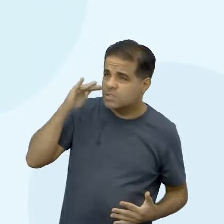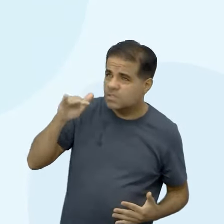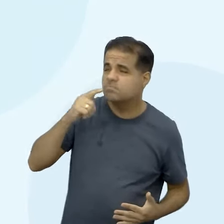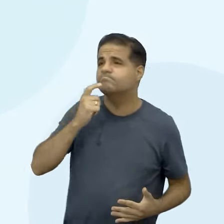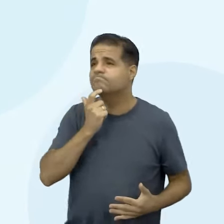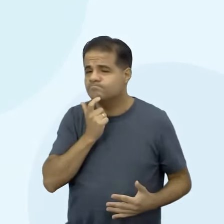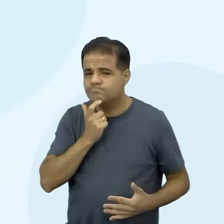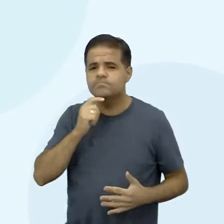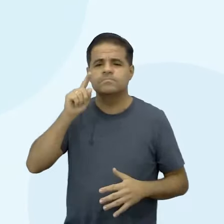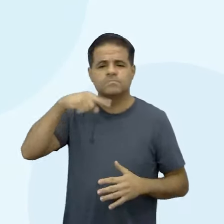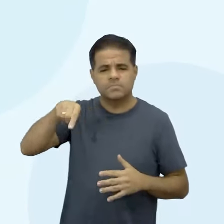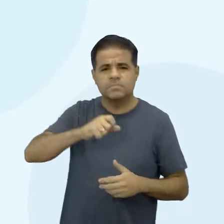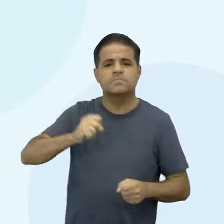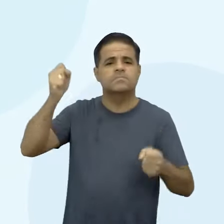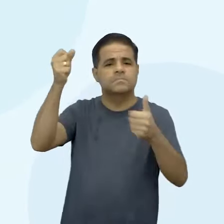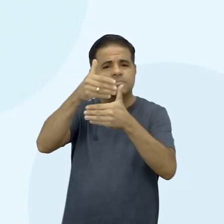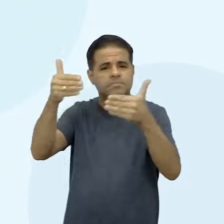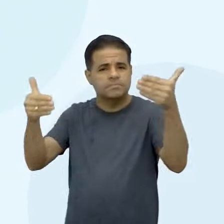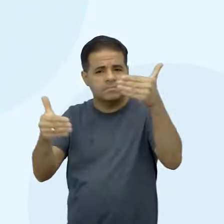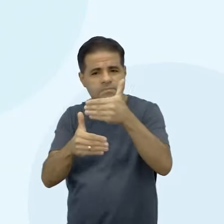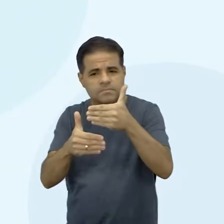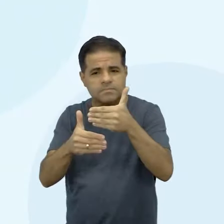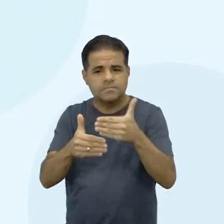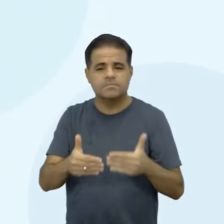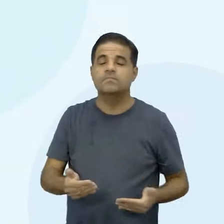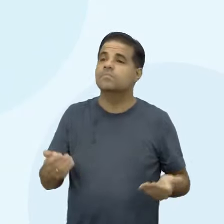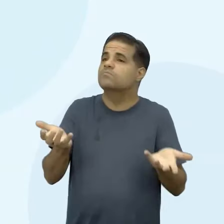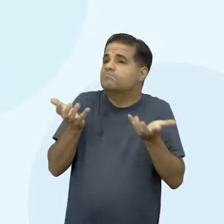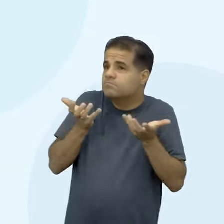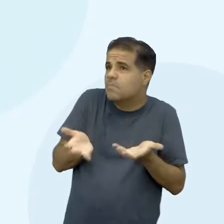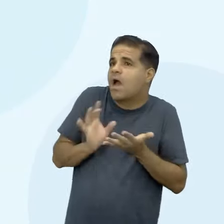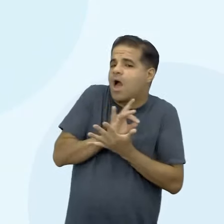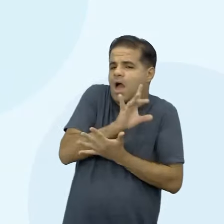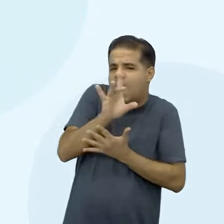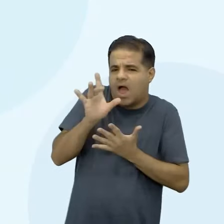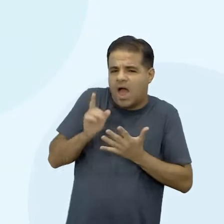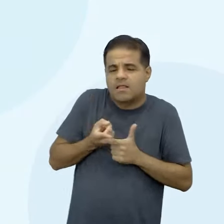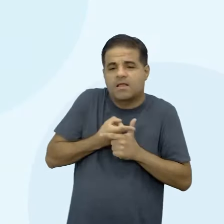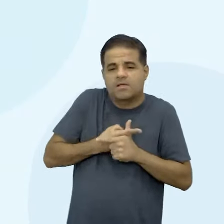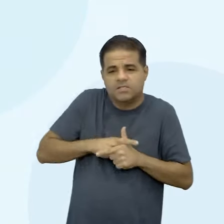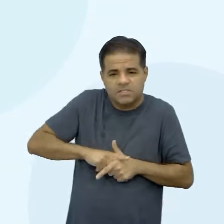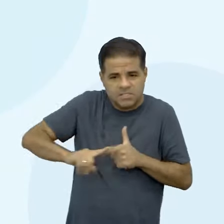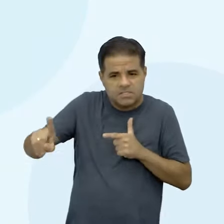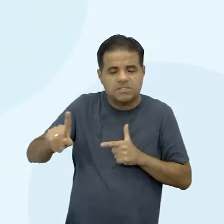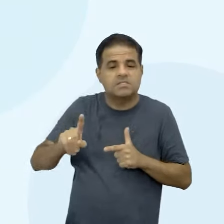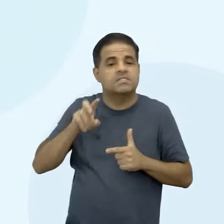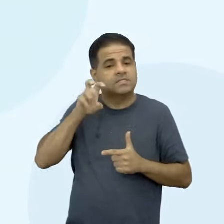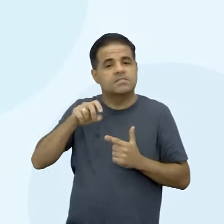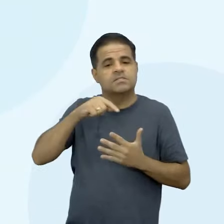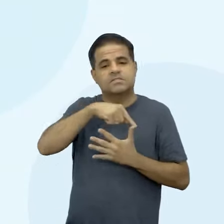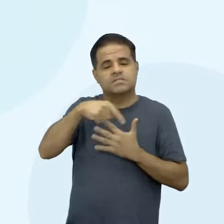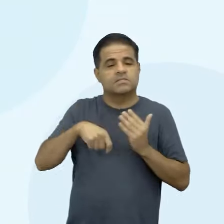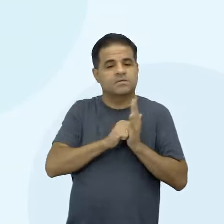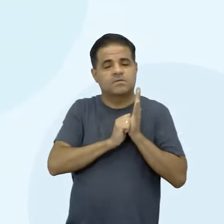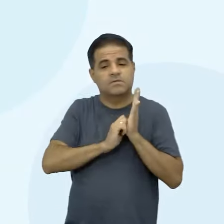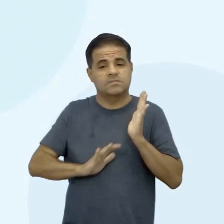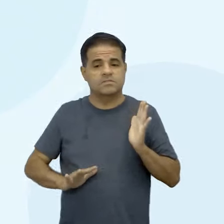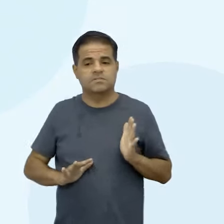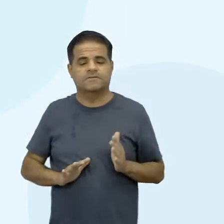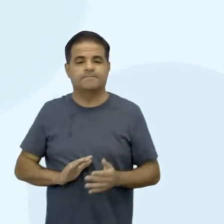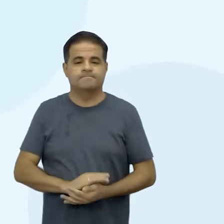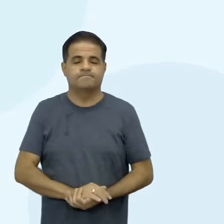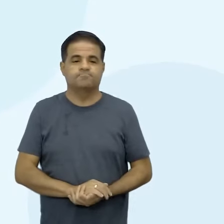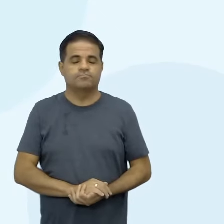mais aqui, né, nesse slide, a gente tem, cada componente, ele é dividido aí por 5 atividades, certo? Então, no